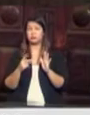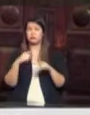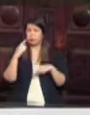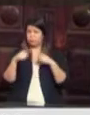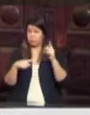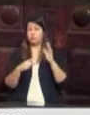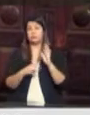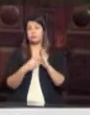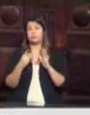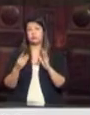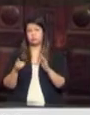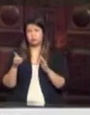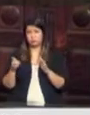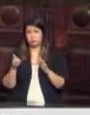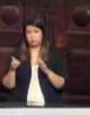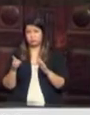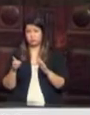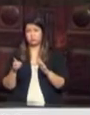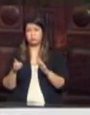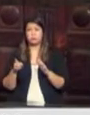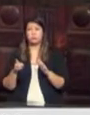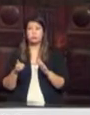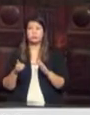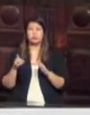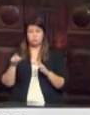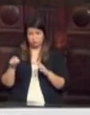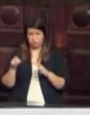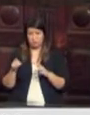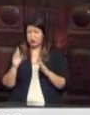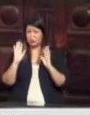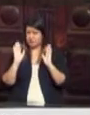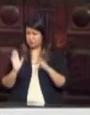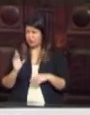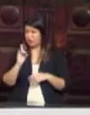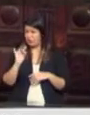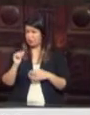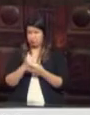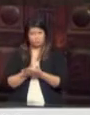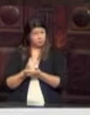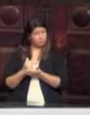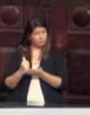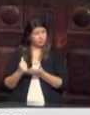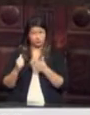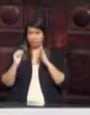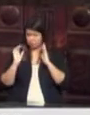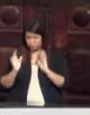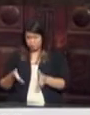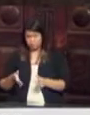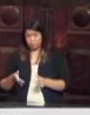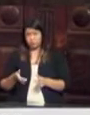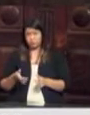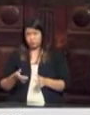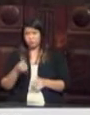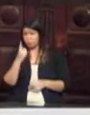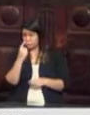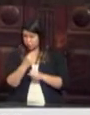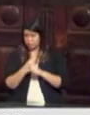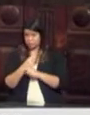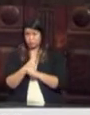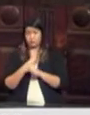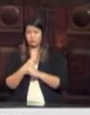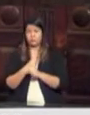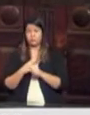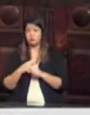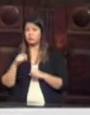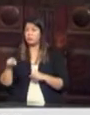3º. Após o prazo de validade previsto no caput, 1 ano,